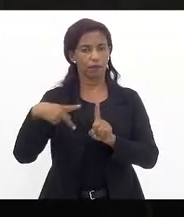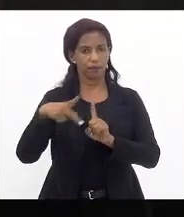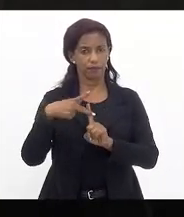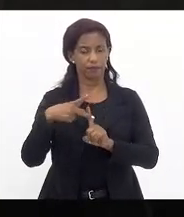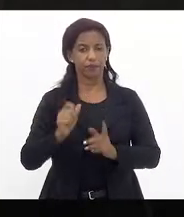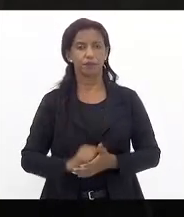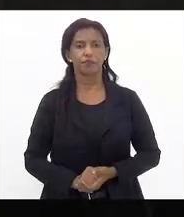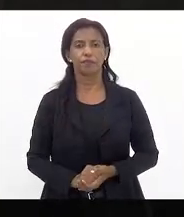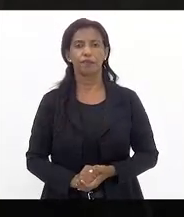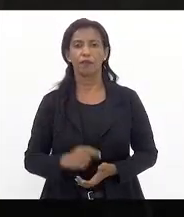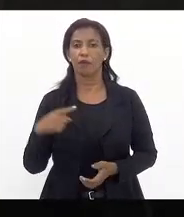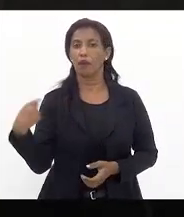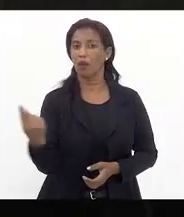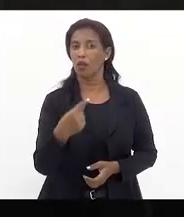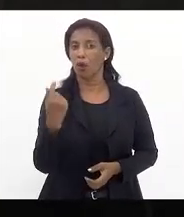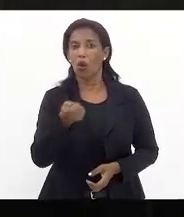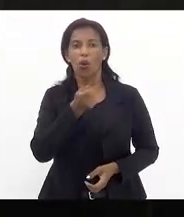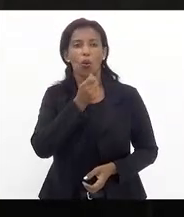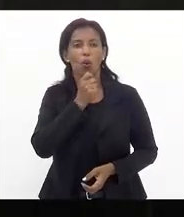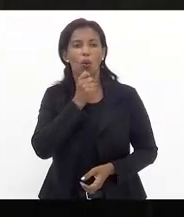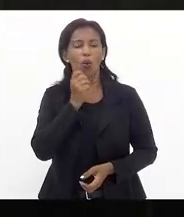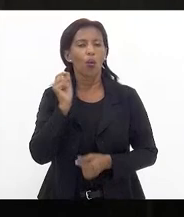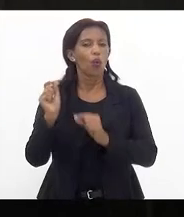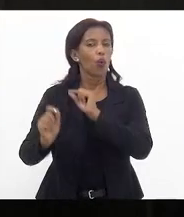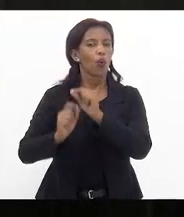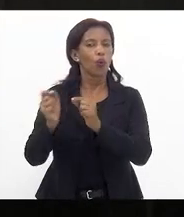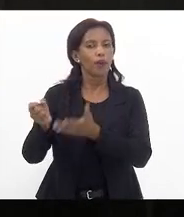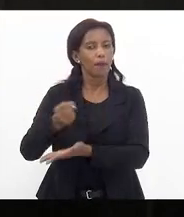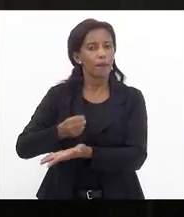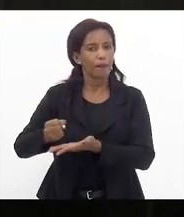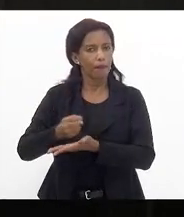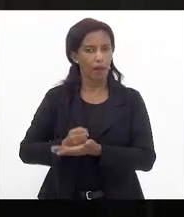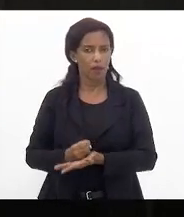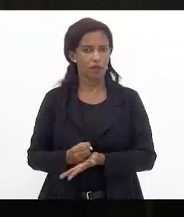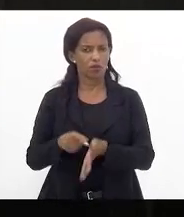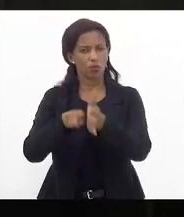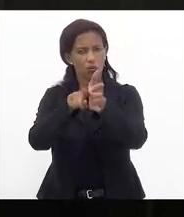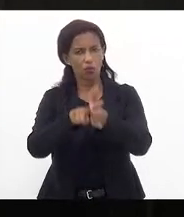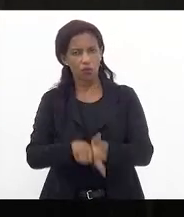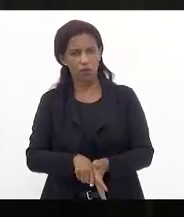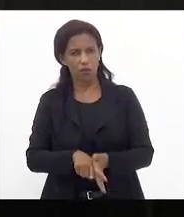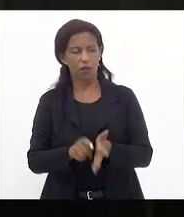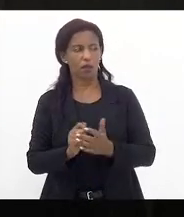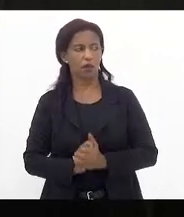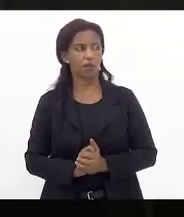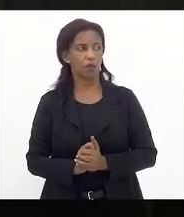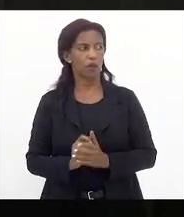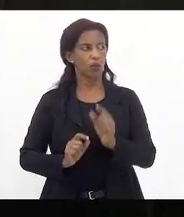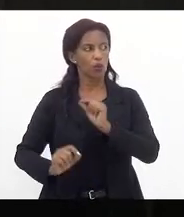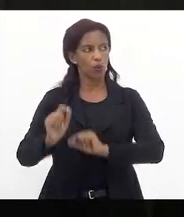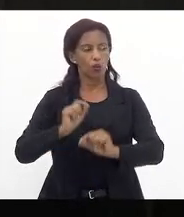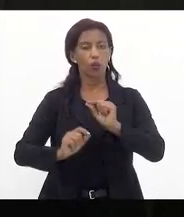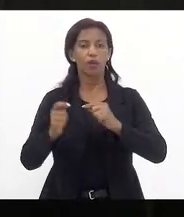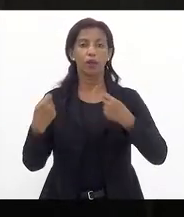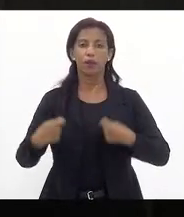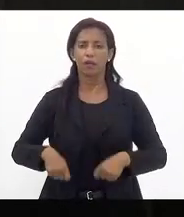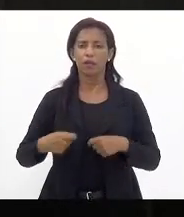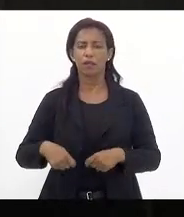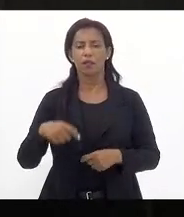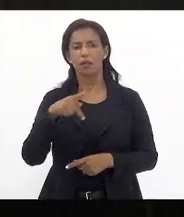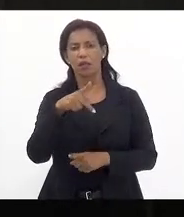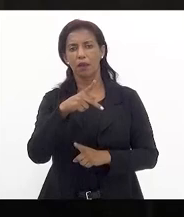previdenciários. Nós não temos aquilo que é básico, um exame atuarial do que necessita o